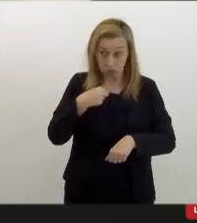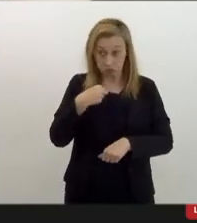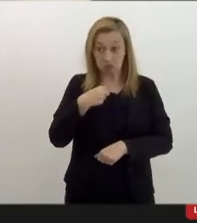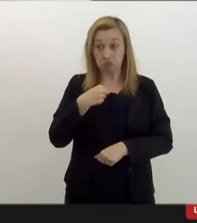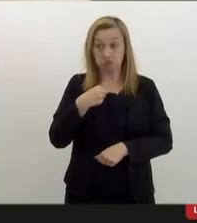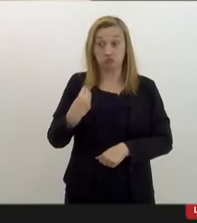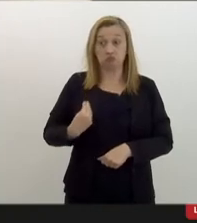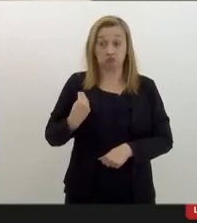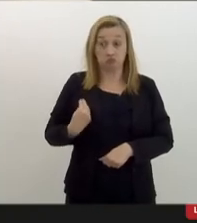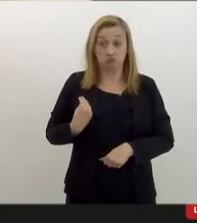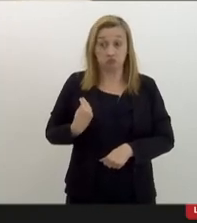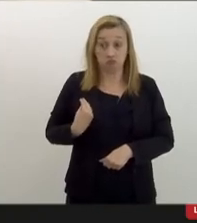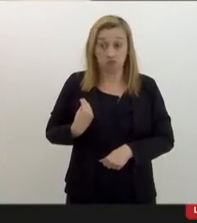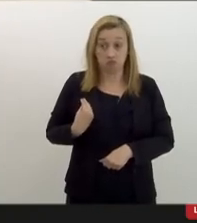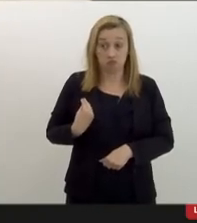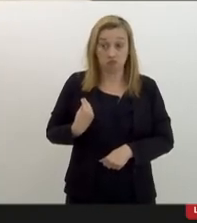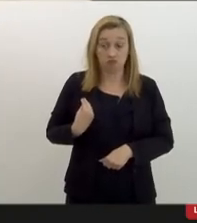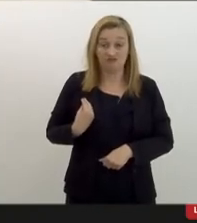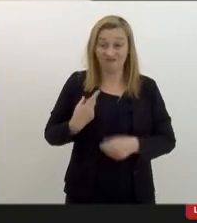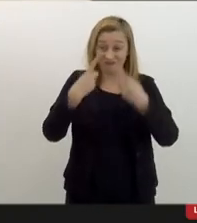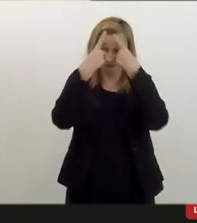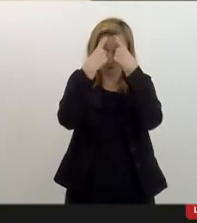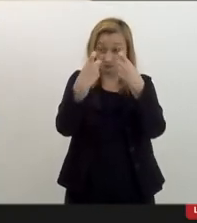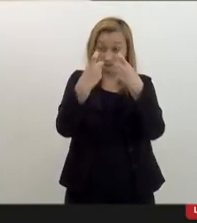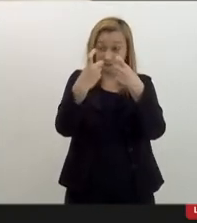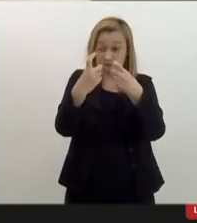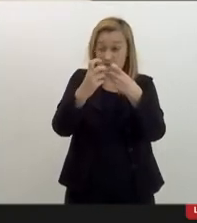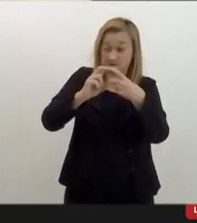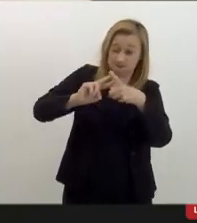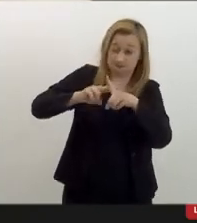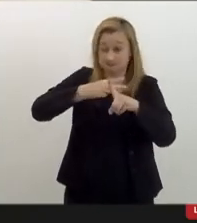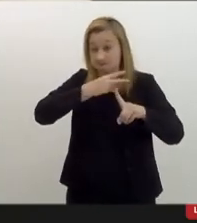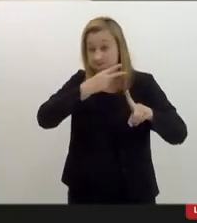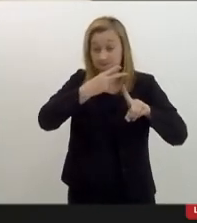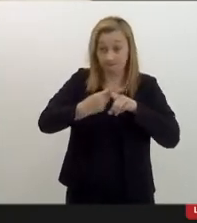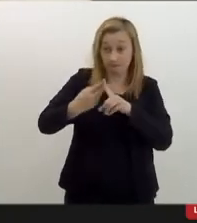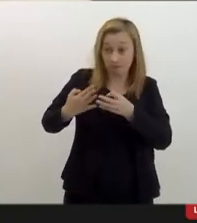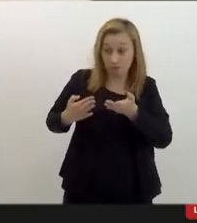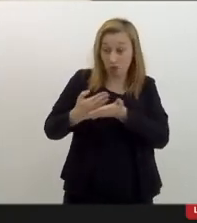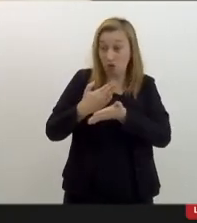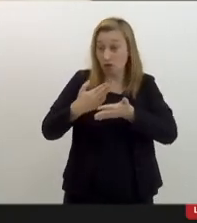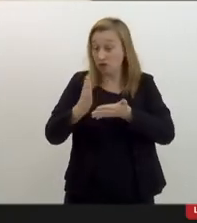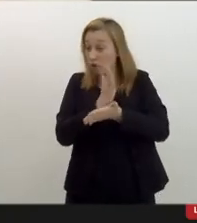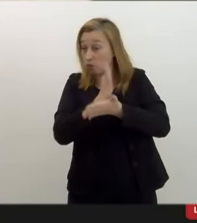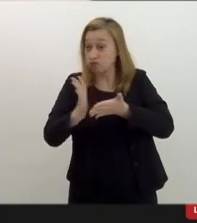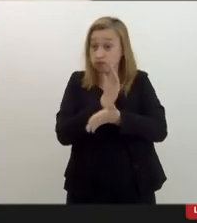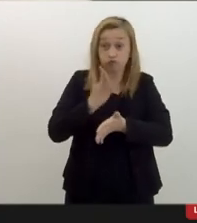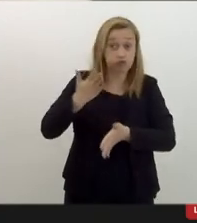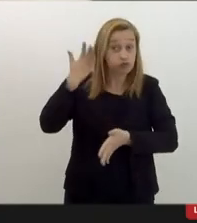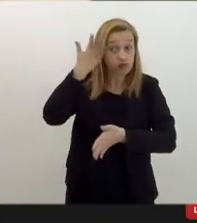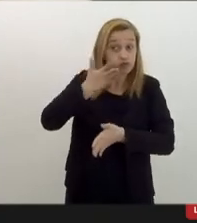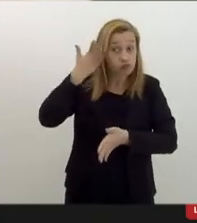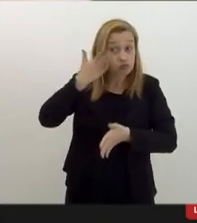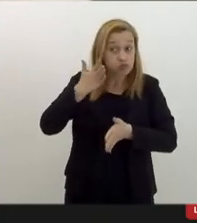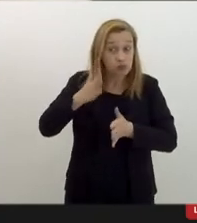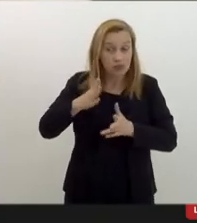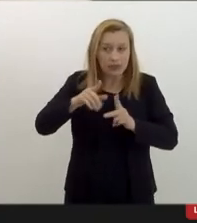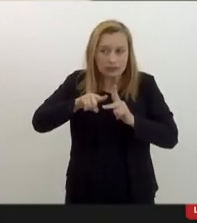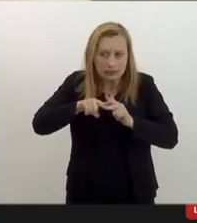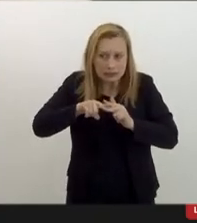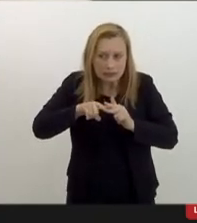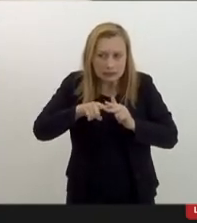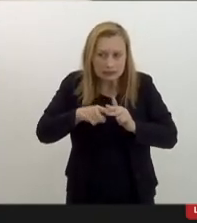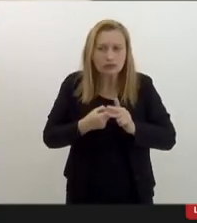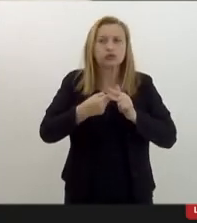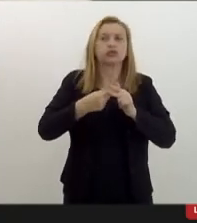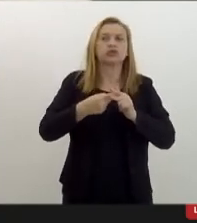eu estou usando aqui alguma mensagem para enxugar a